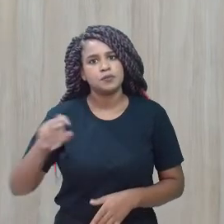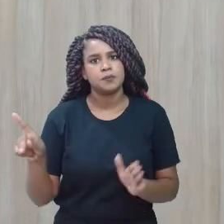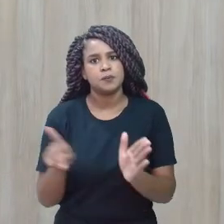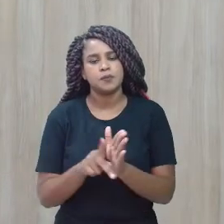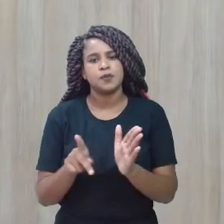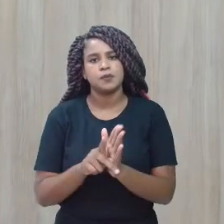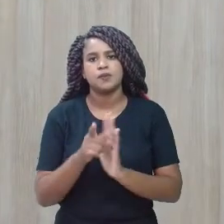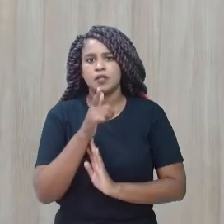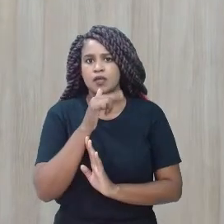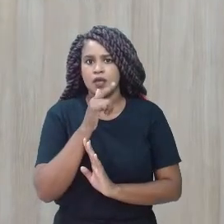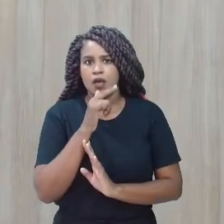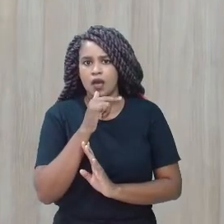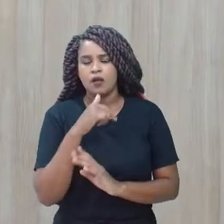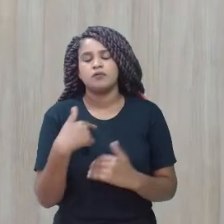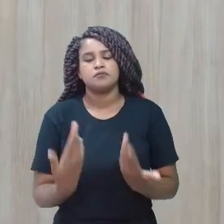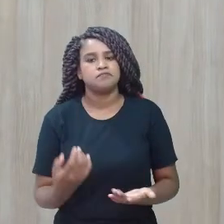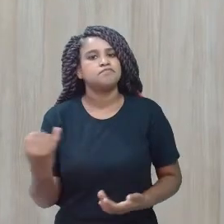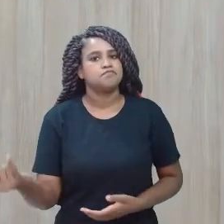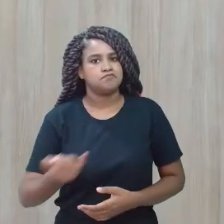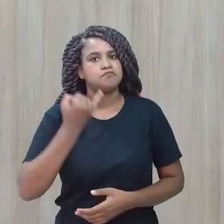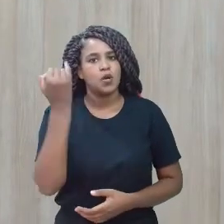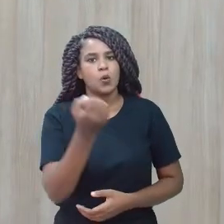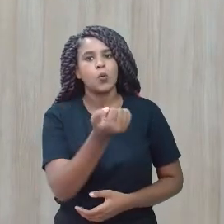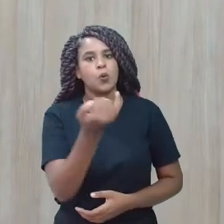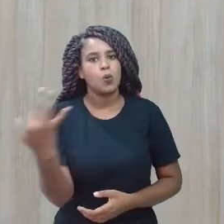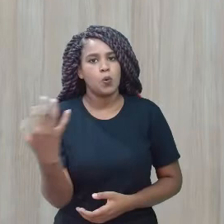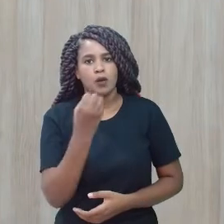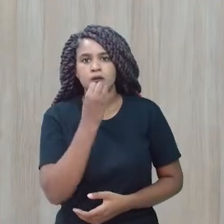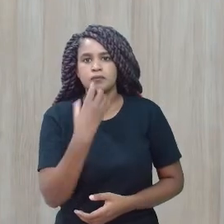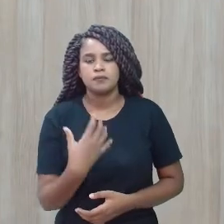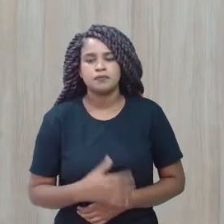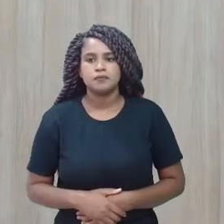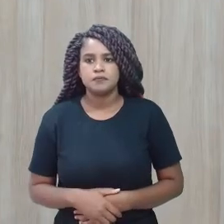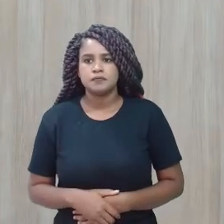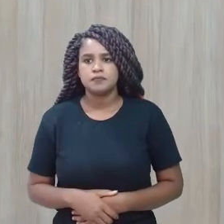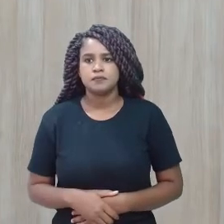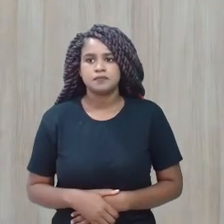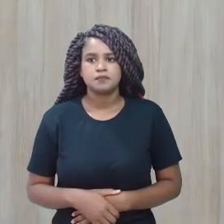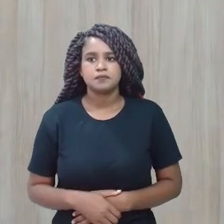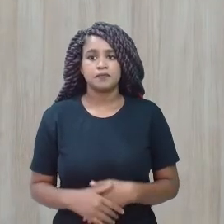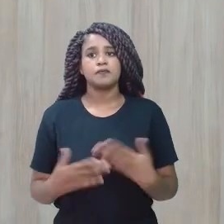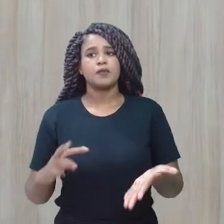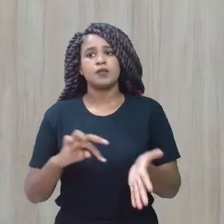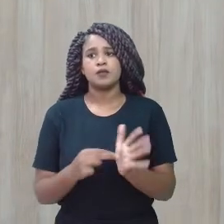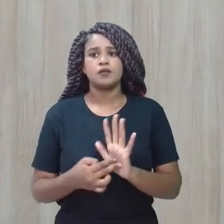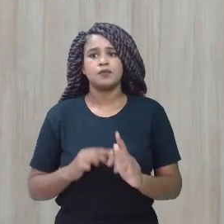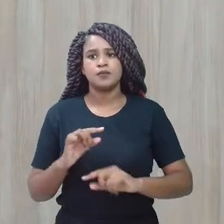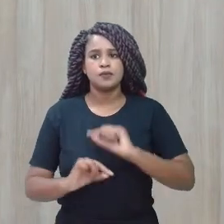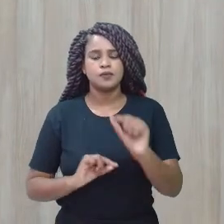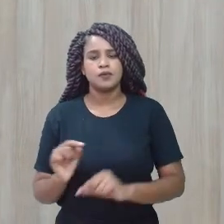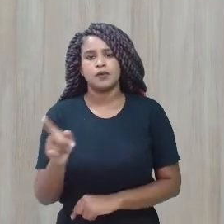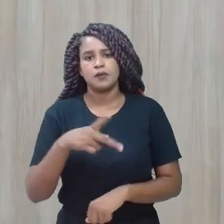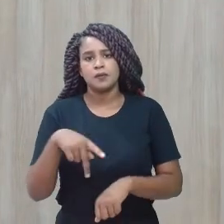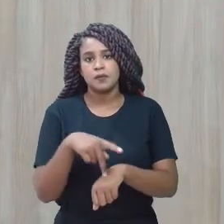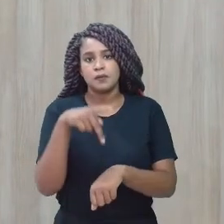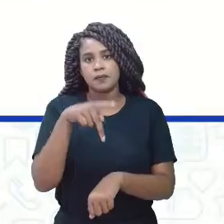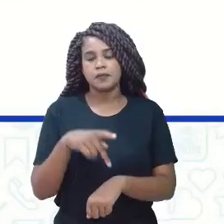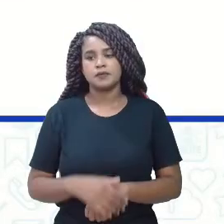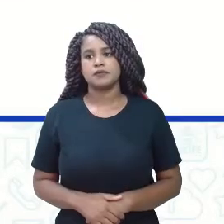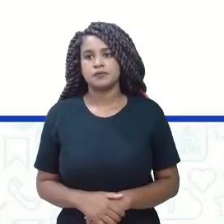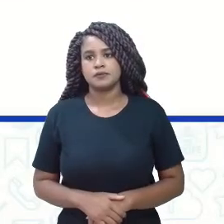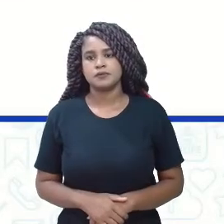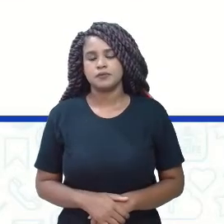existente no mundo, então é muito importante, né, é muito privilégio. Então, isso significa que o país não passe, isso